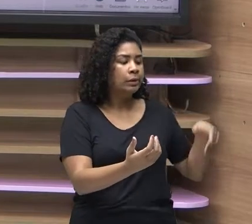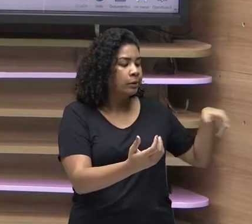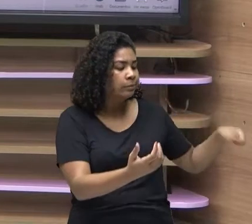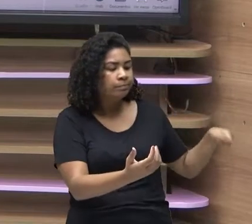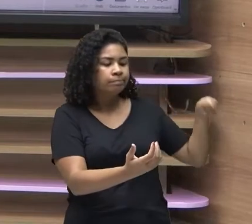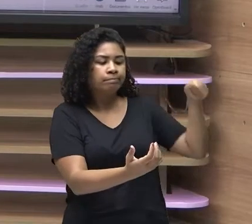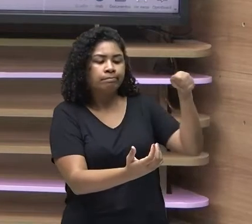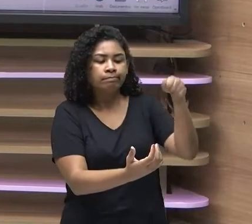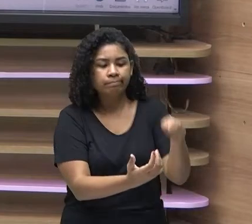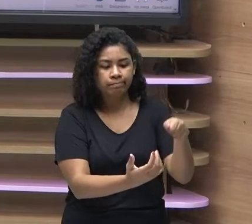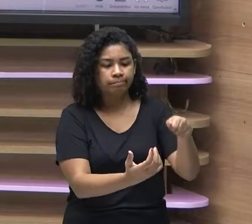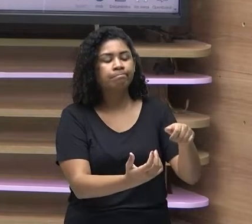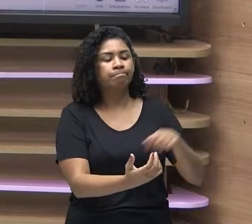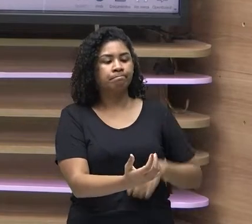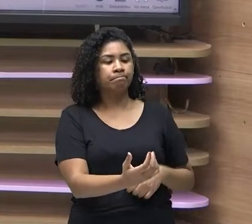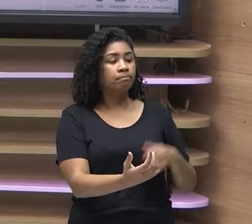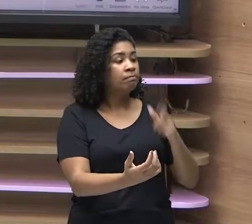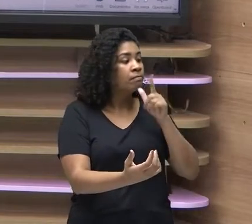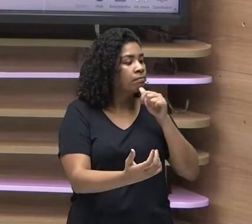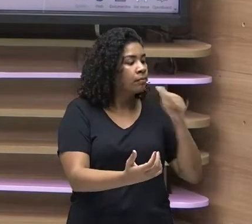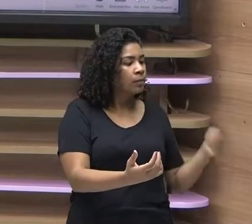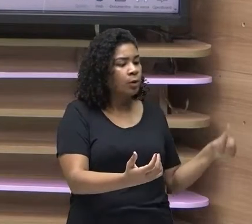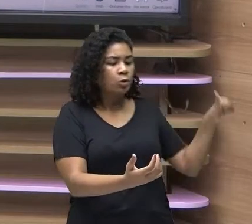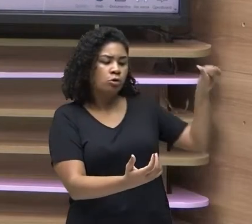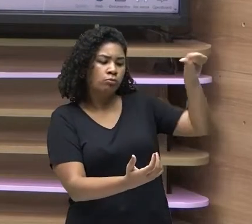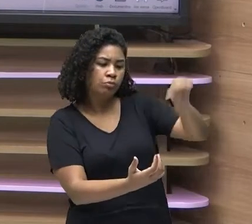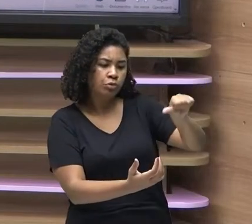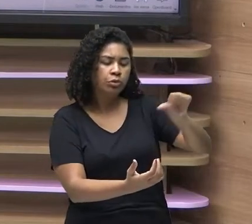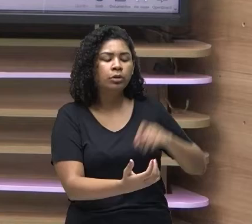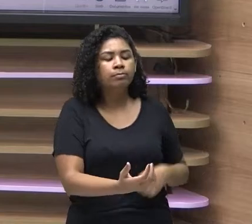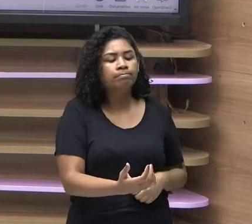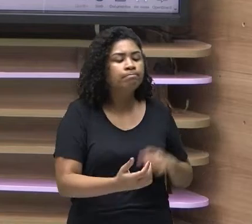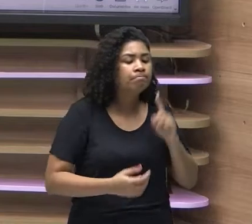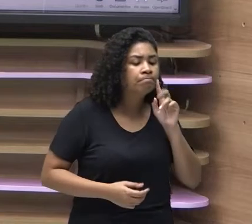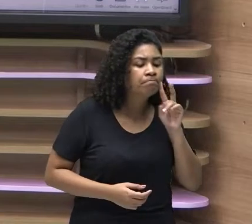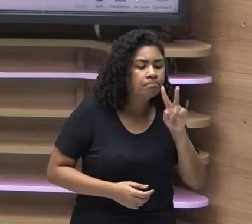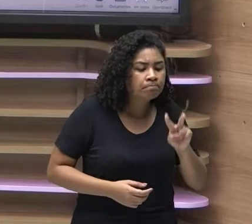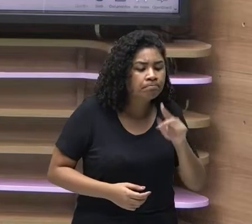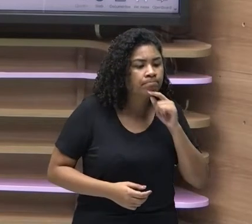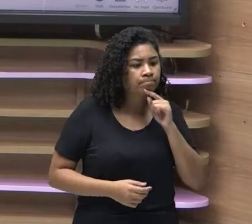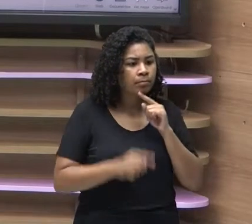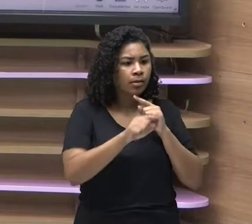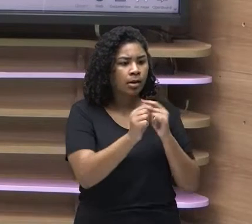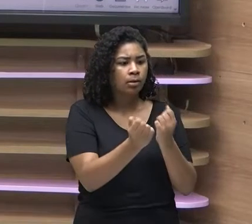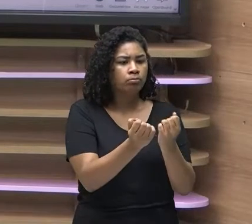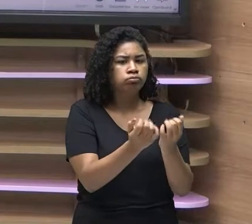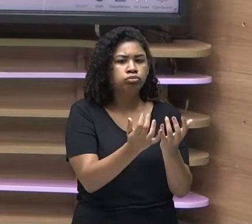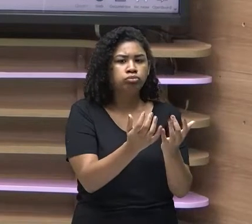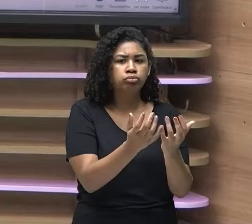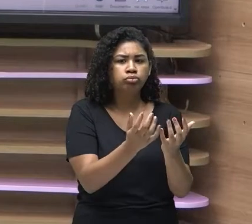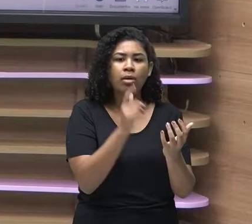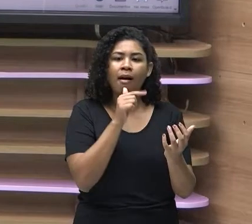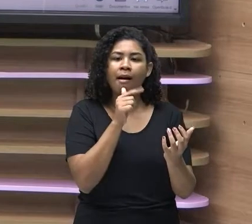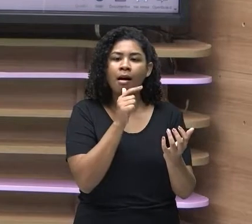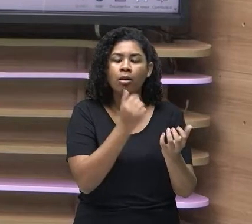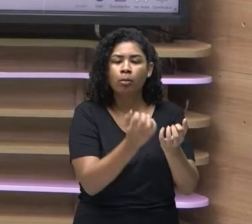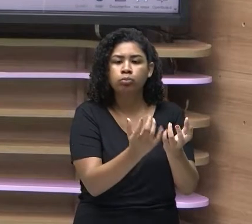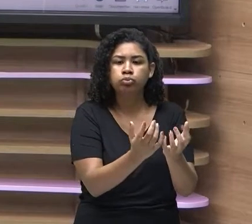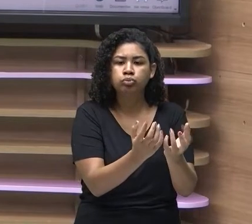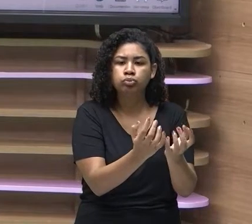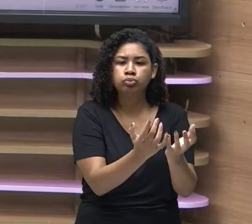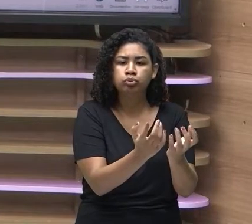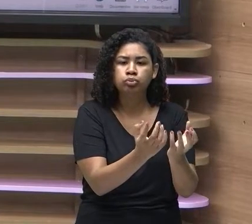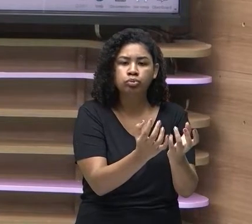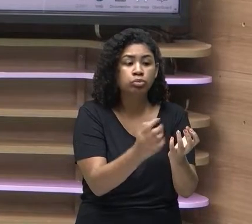vou observar saindo como se fosse uma fumacinha dessa panela quente. Essa fumaça é a água no estado